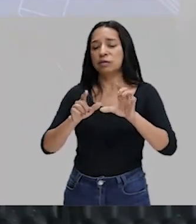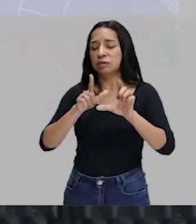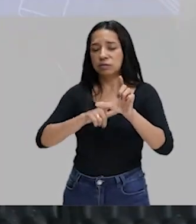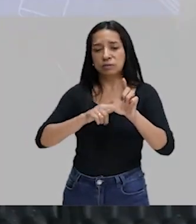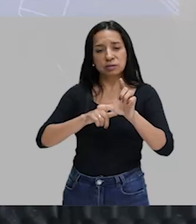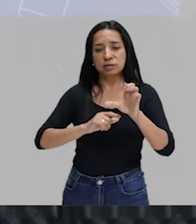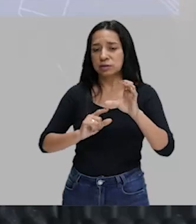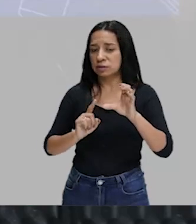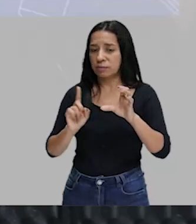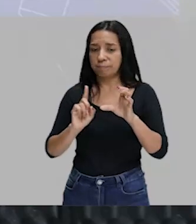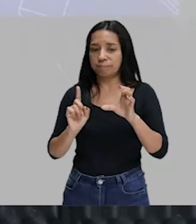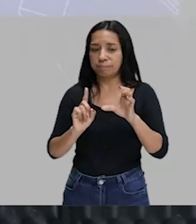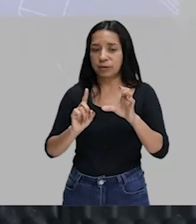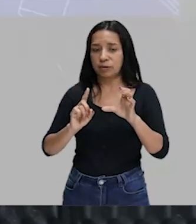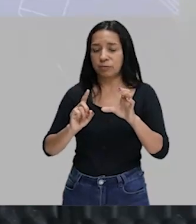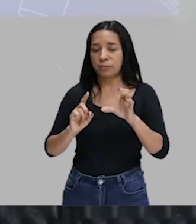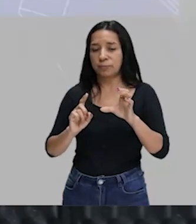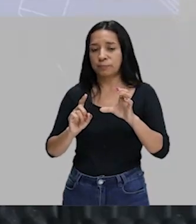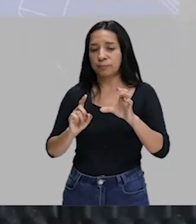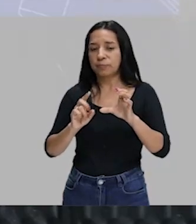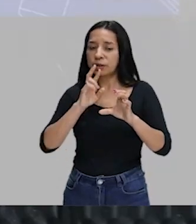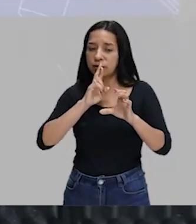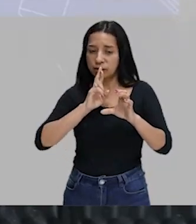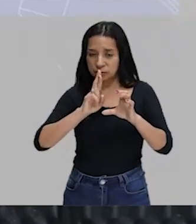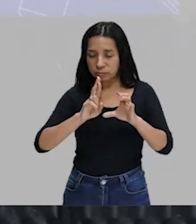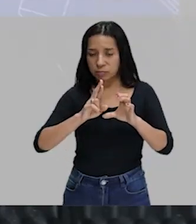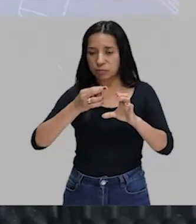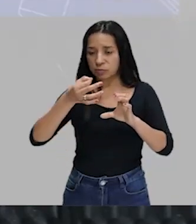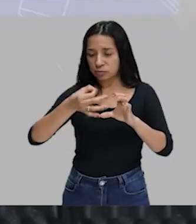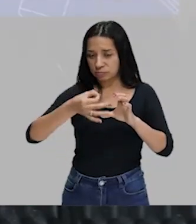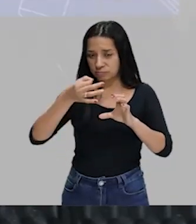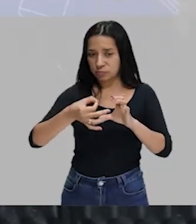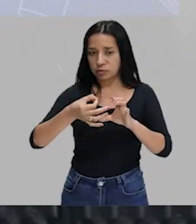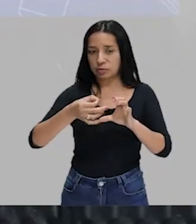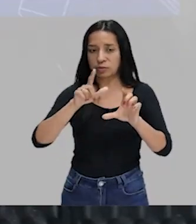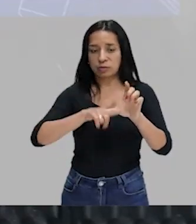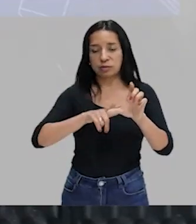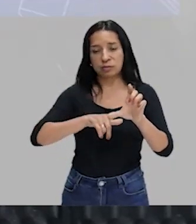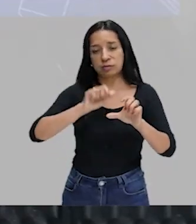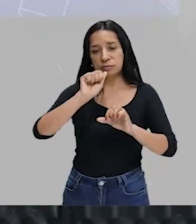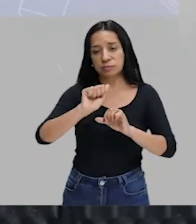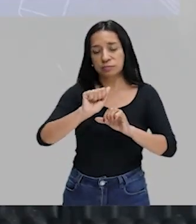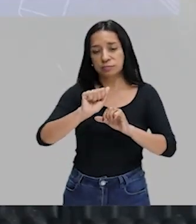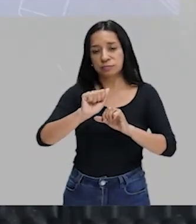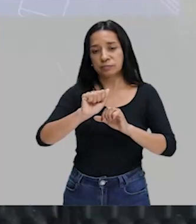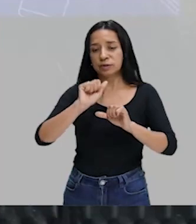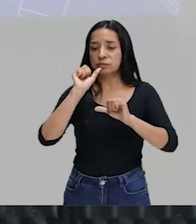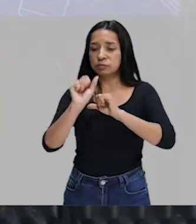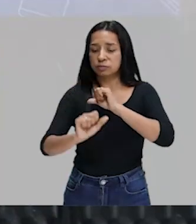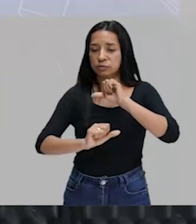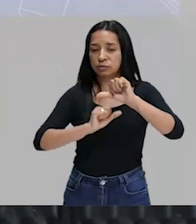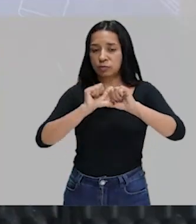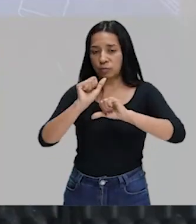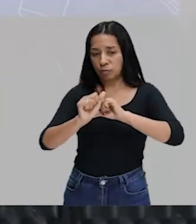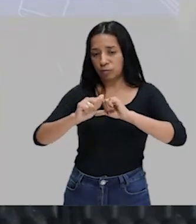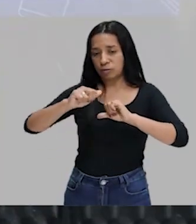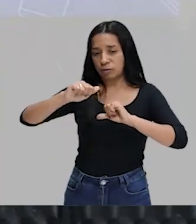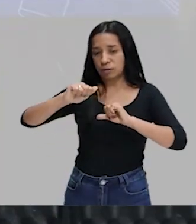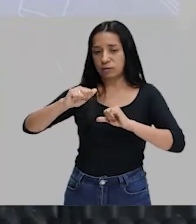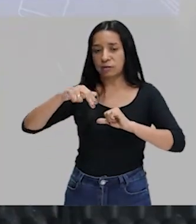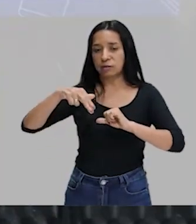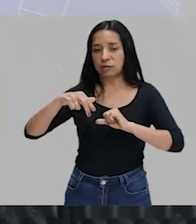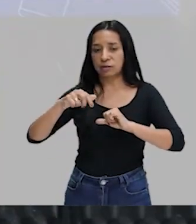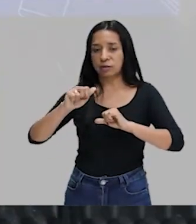nêutrons, ok? Então a resposta para a questão é a letra A. Ela se torna aí uma